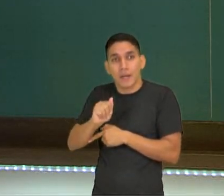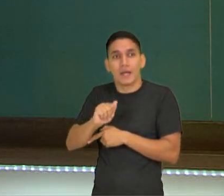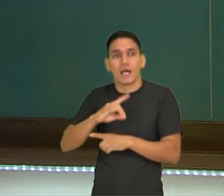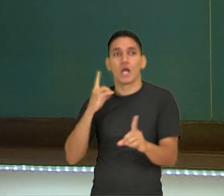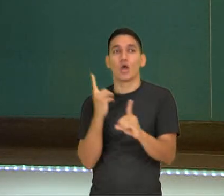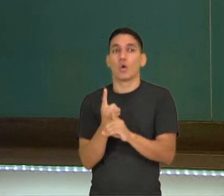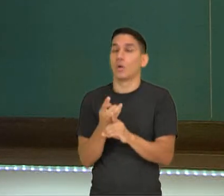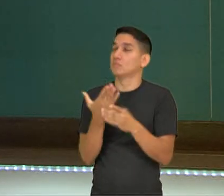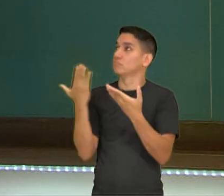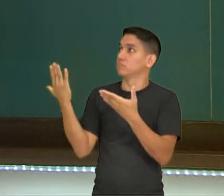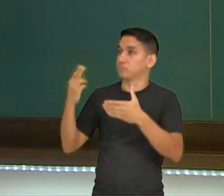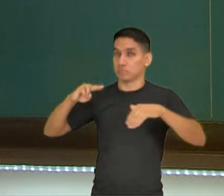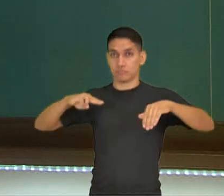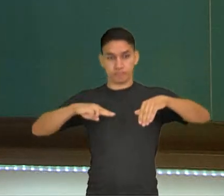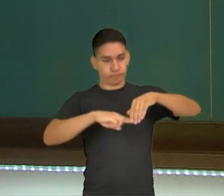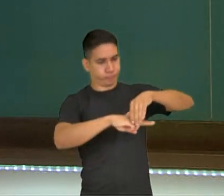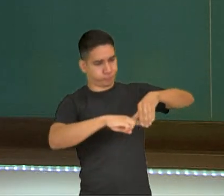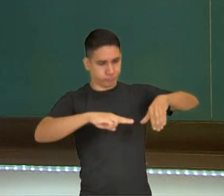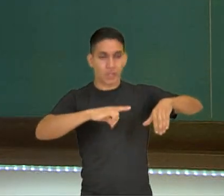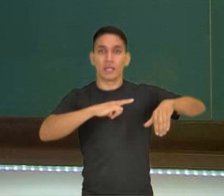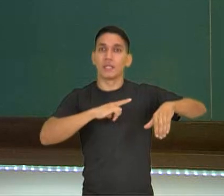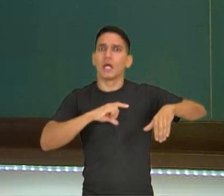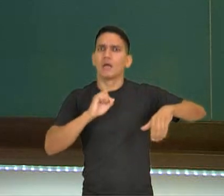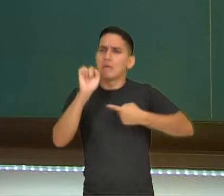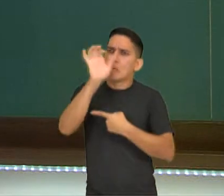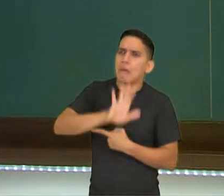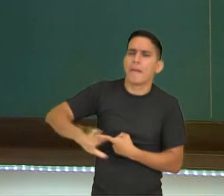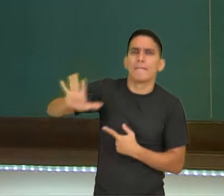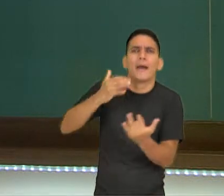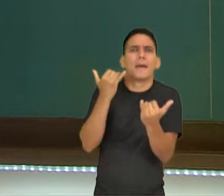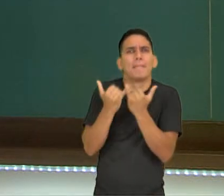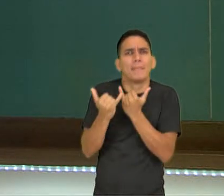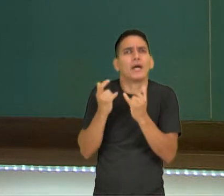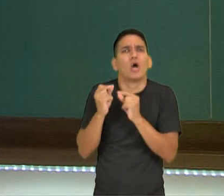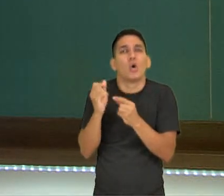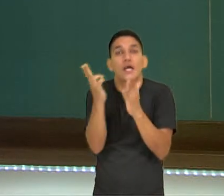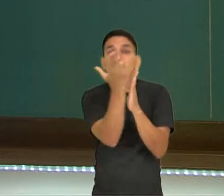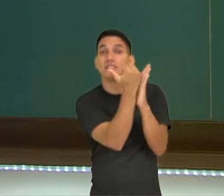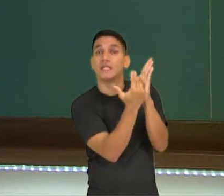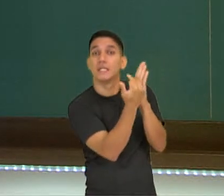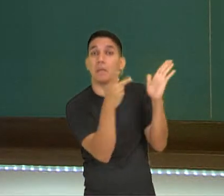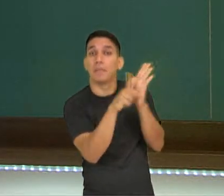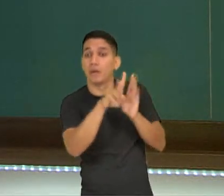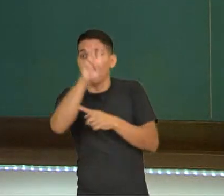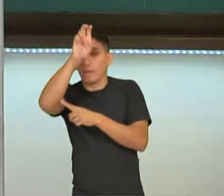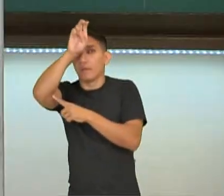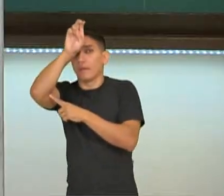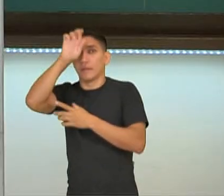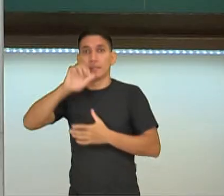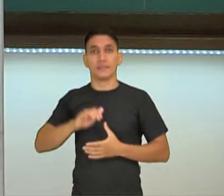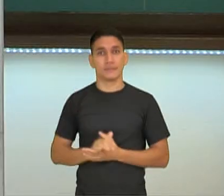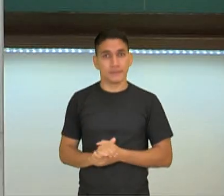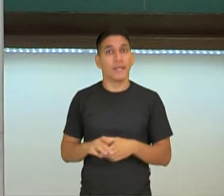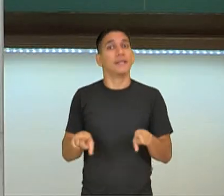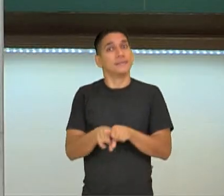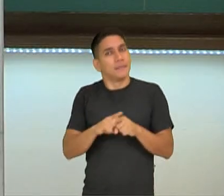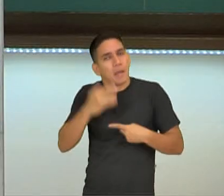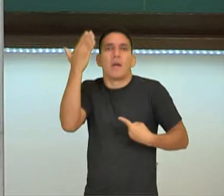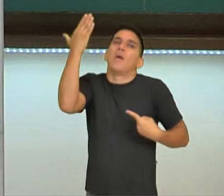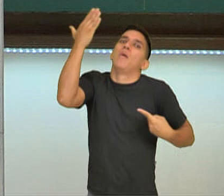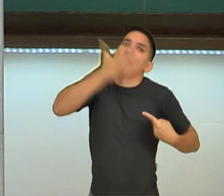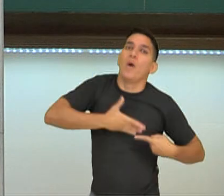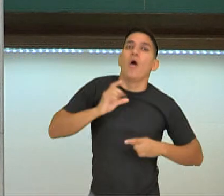com imagens que são muito semelhantes a desenhos egípcios, também provando